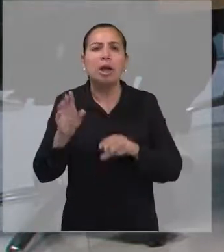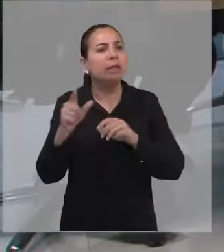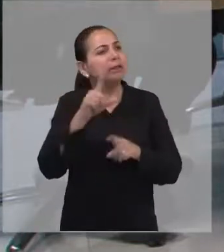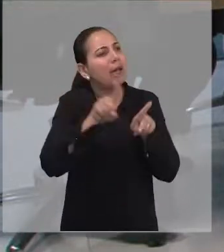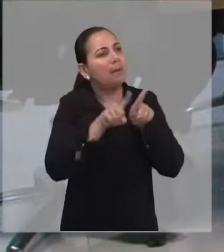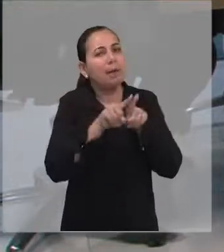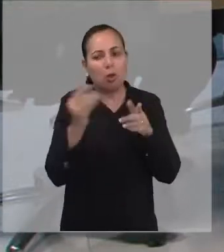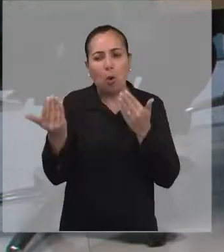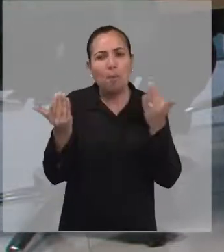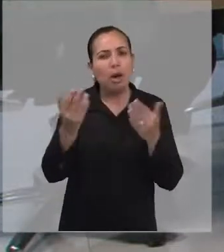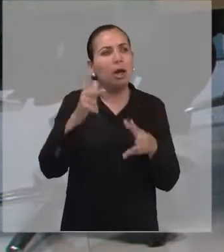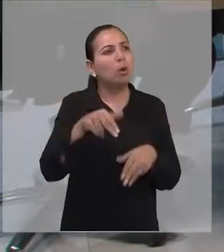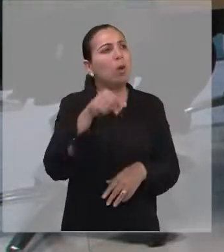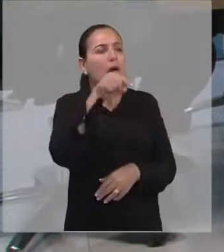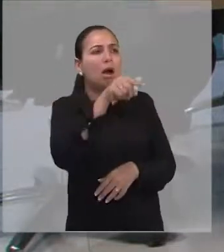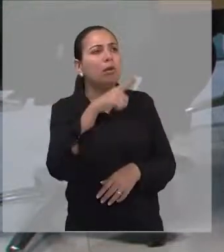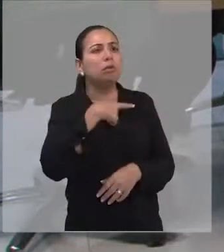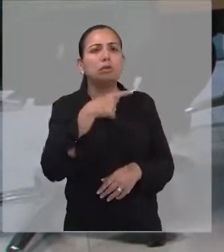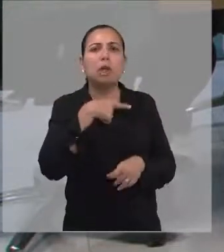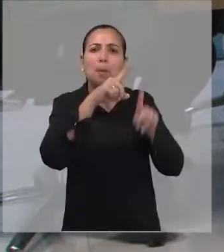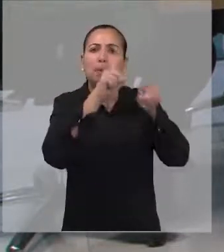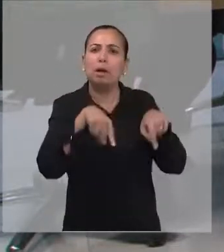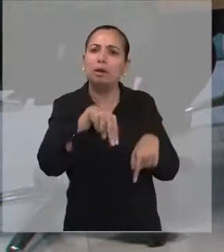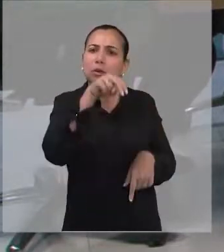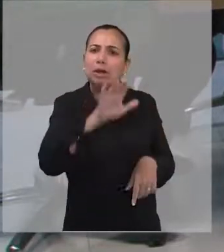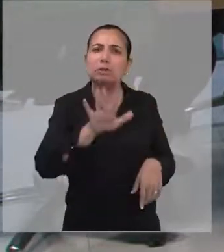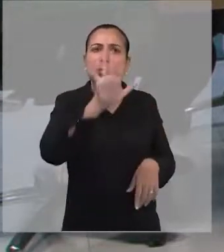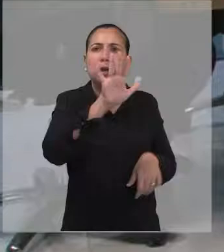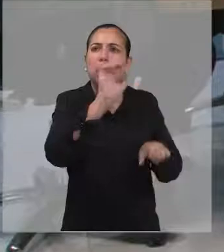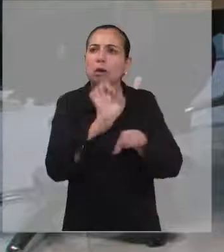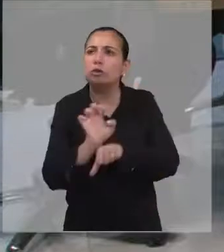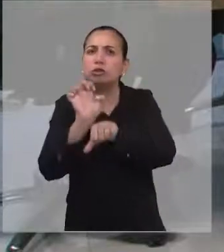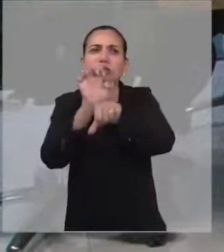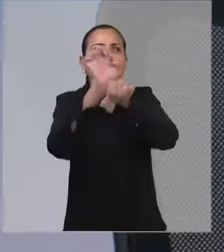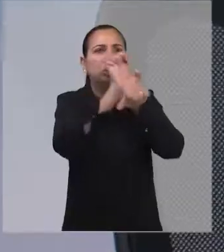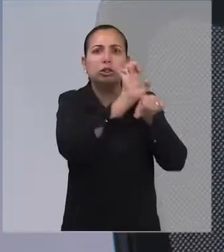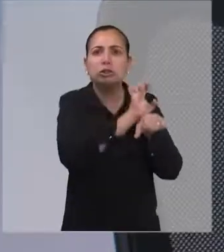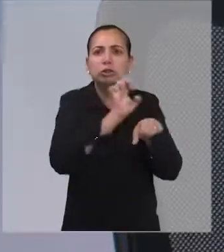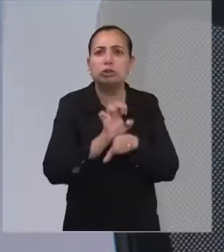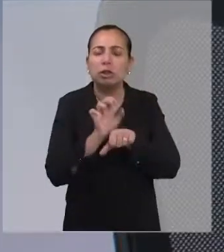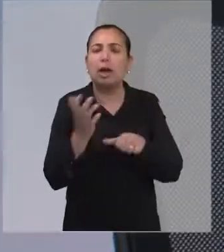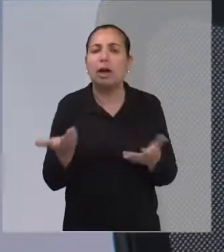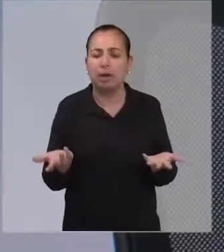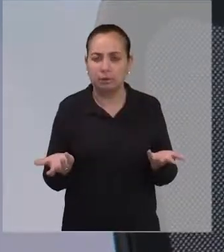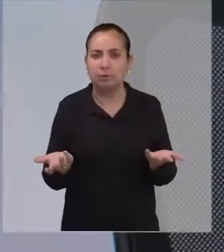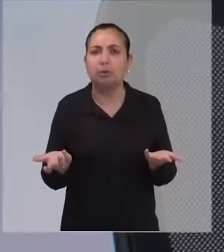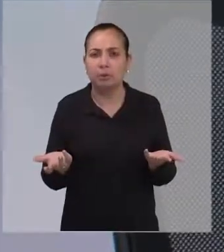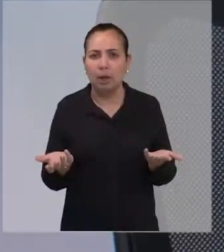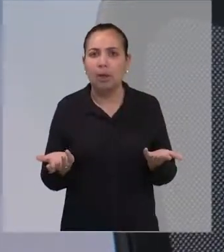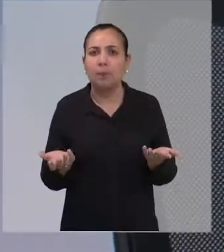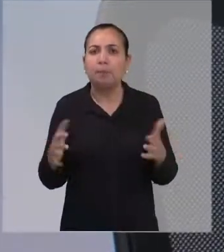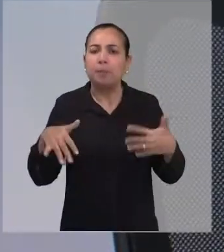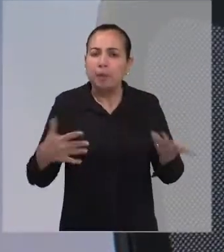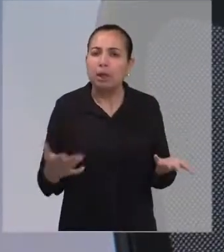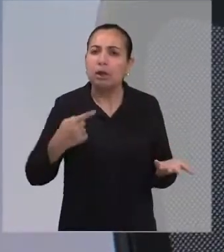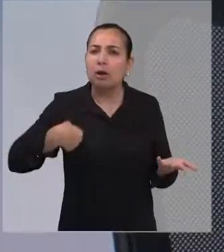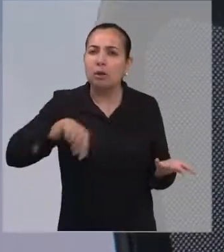internacional. Quer dizer, os contratos de Estado com Estado. Quer dizer, a gente vai no âmago dessa